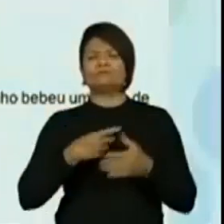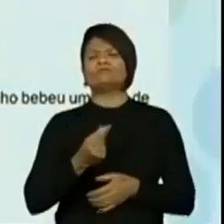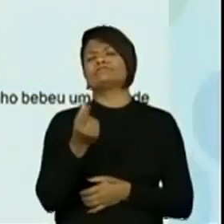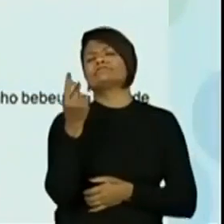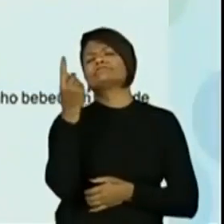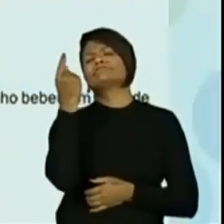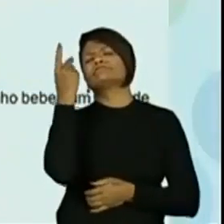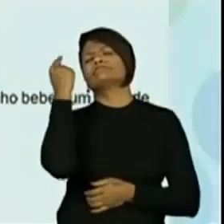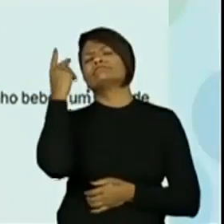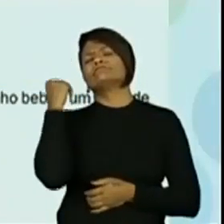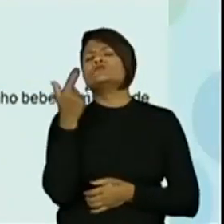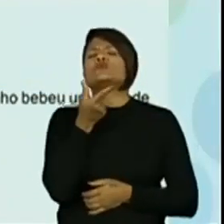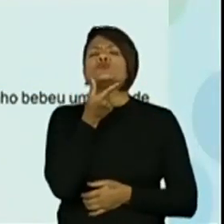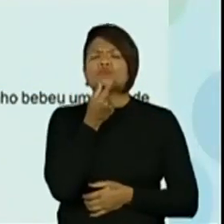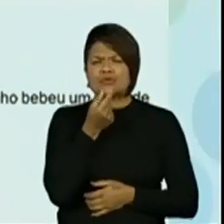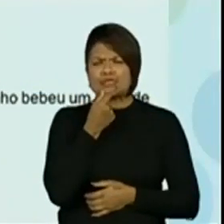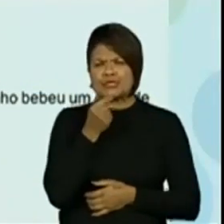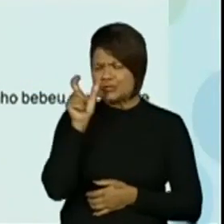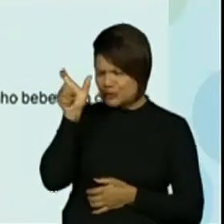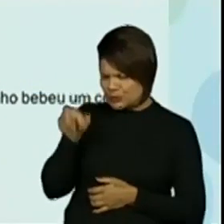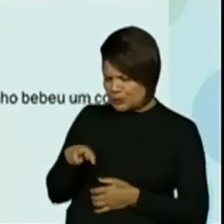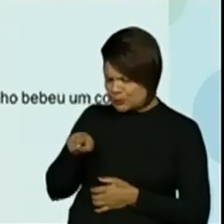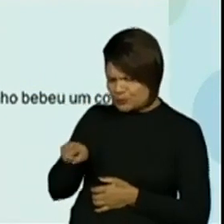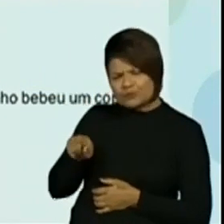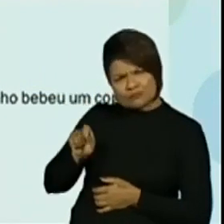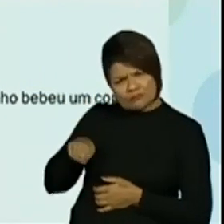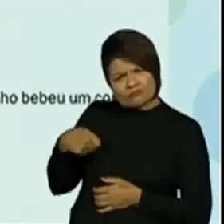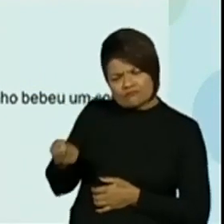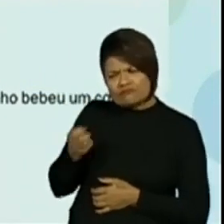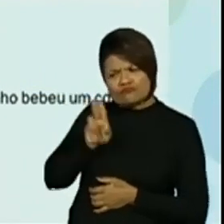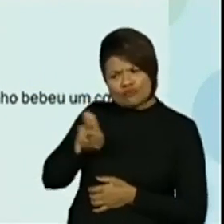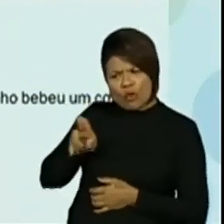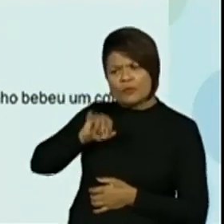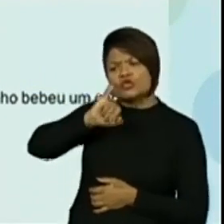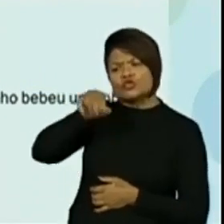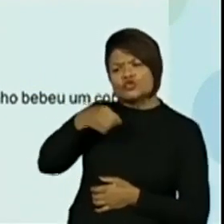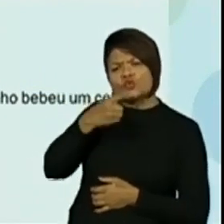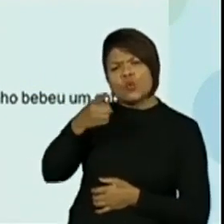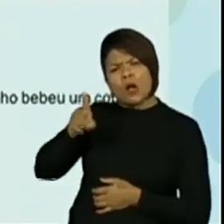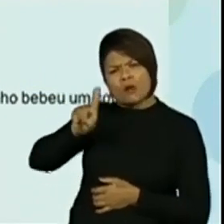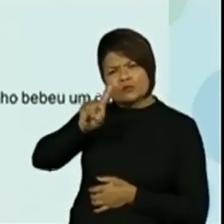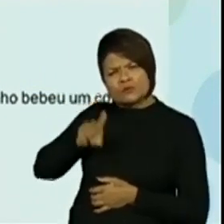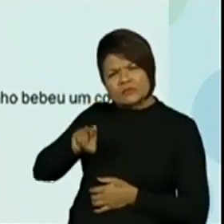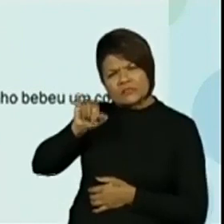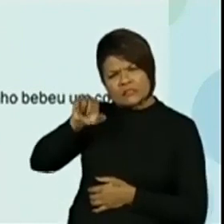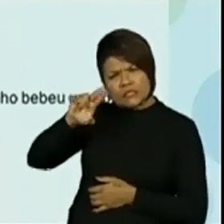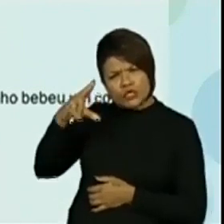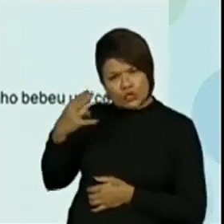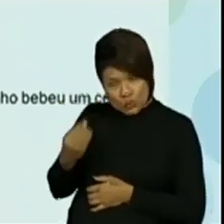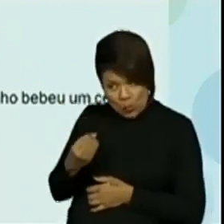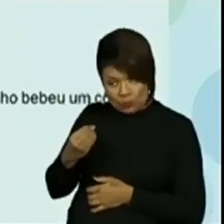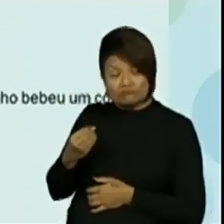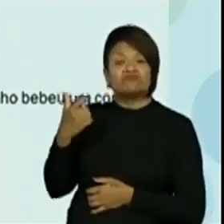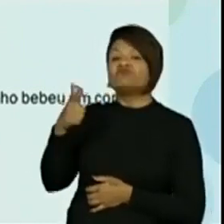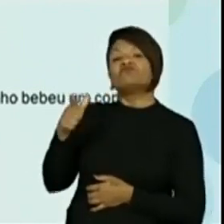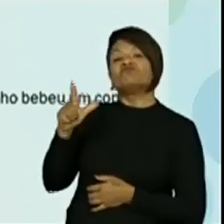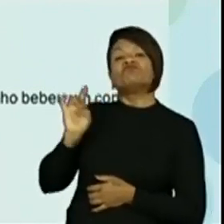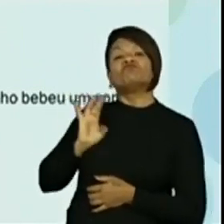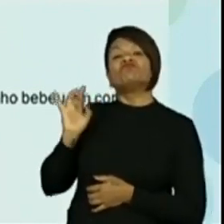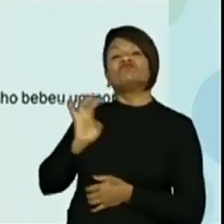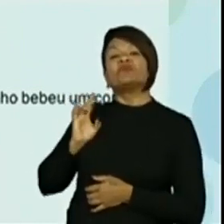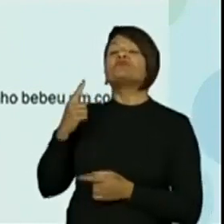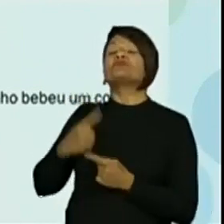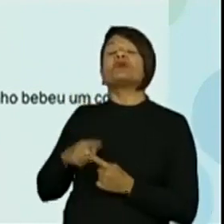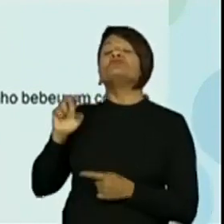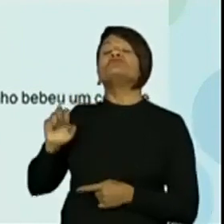vez um menino chamado Joãozinho Sem Medo. Pois não tinha medo de nada. Andando pelo